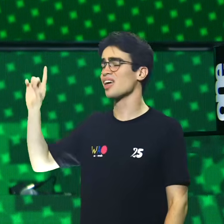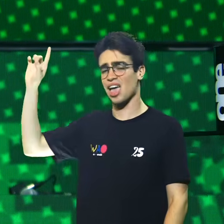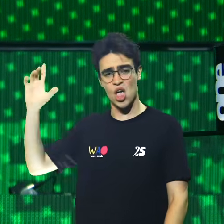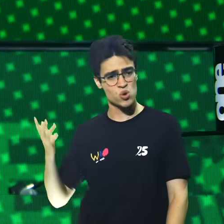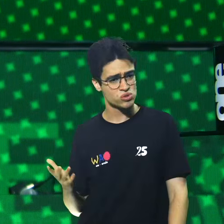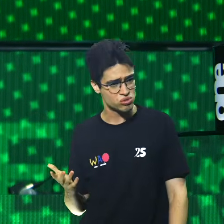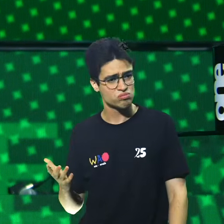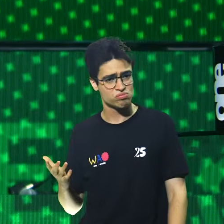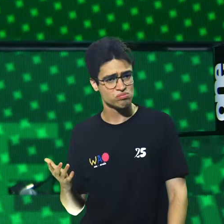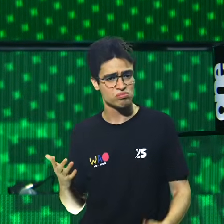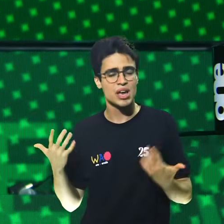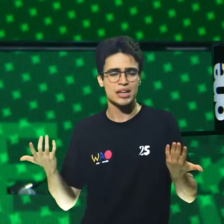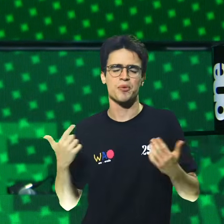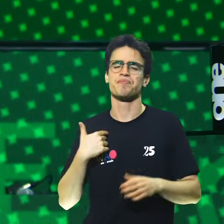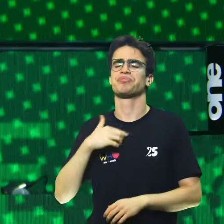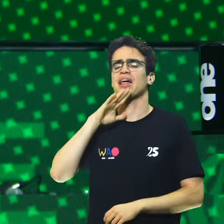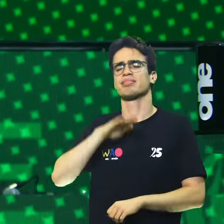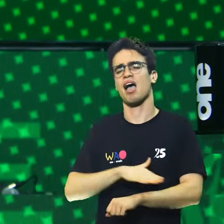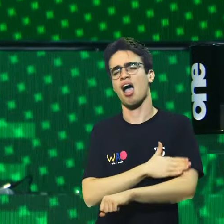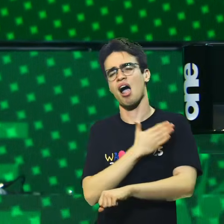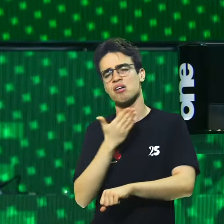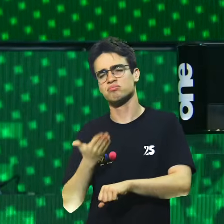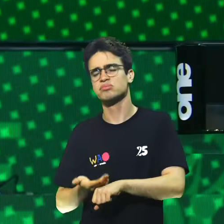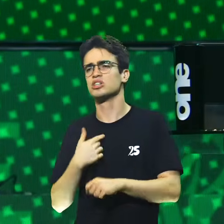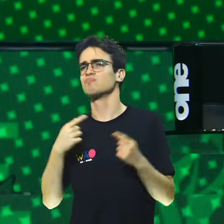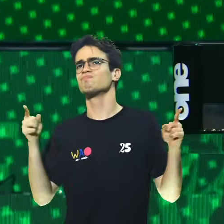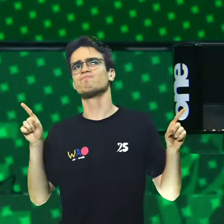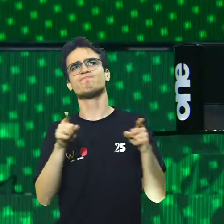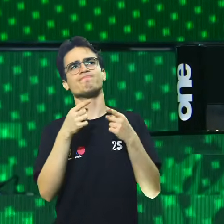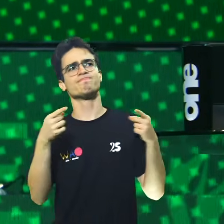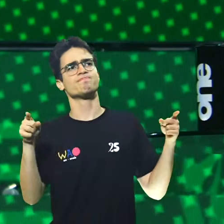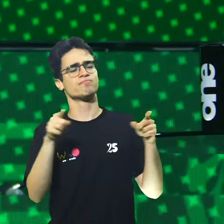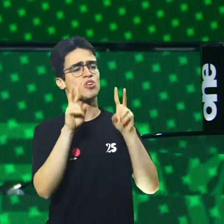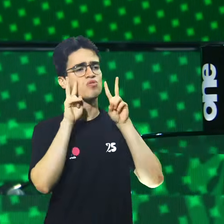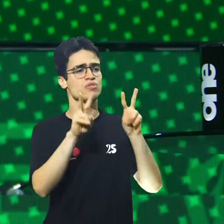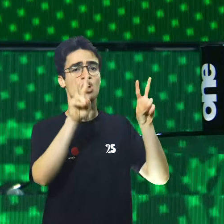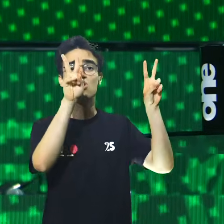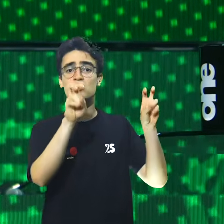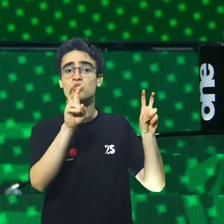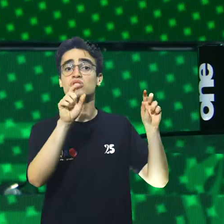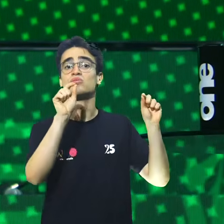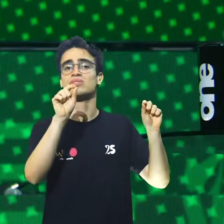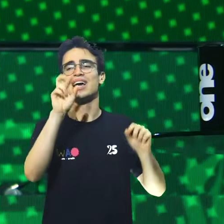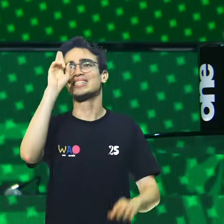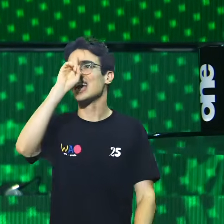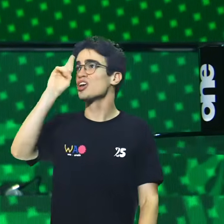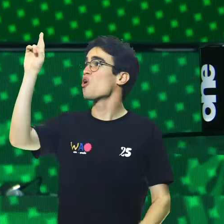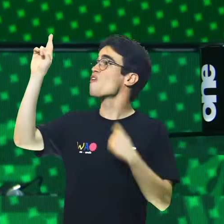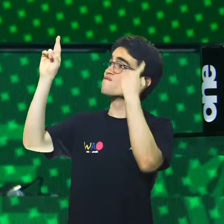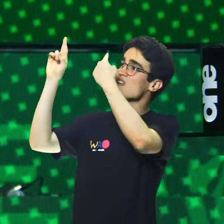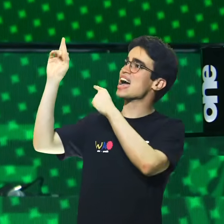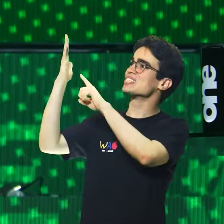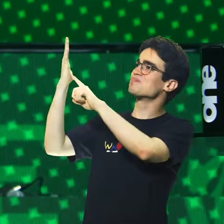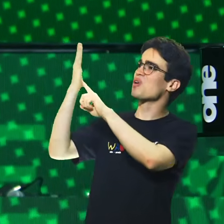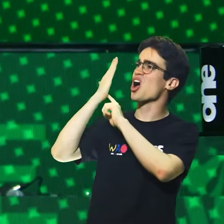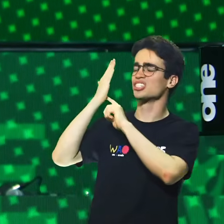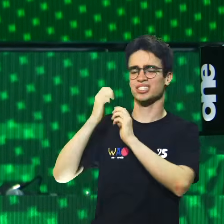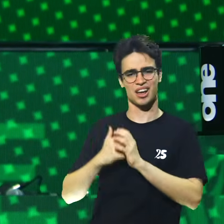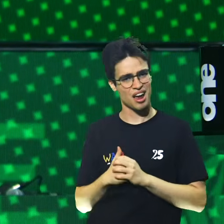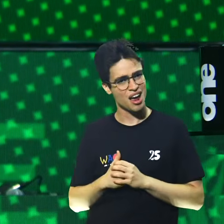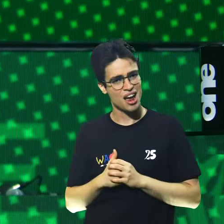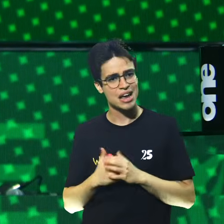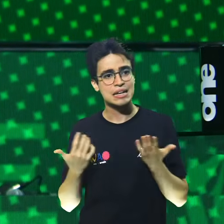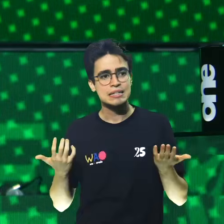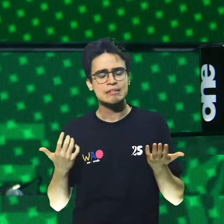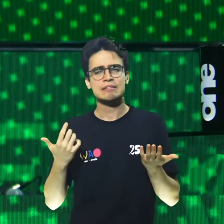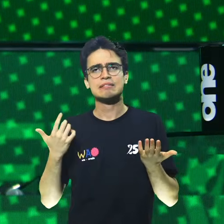Eu estava ouvindo a tarde toda uma música, Show Me Your Face, Senhor, mostra-me tua face. E eu